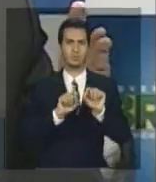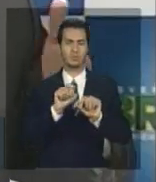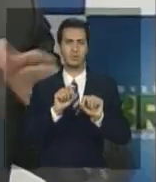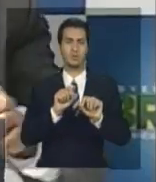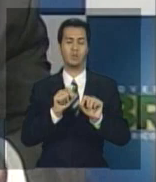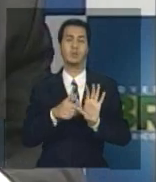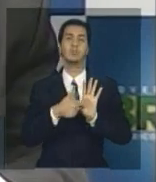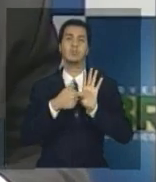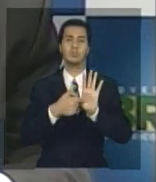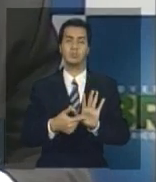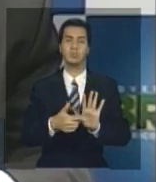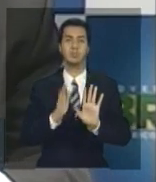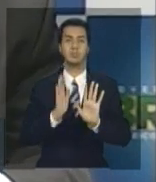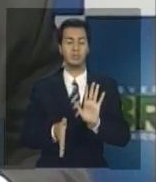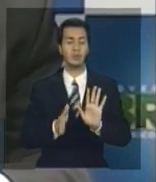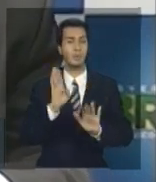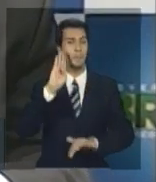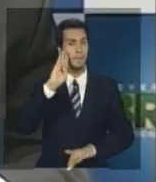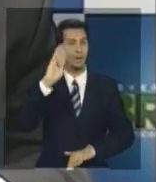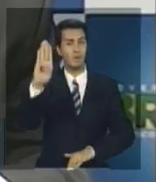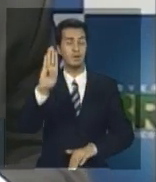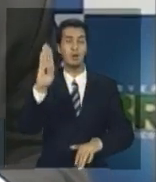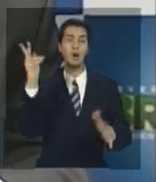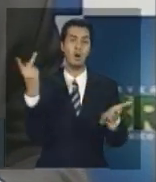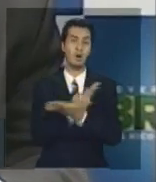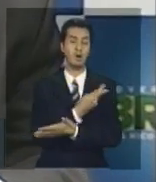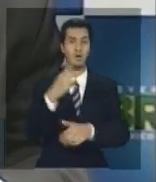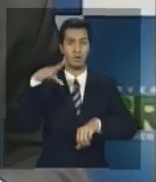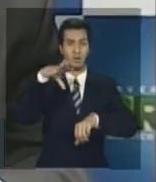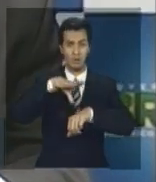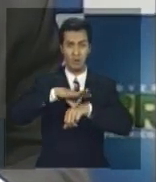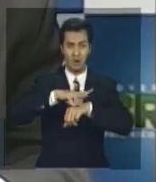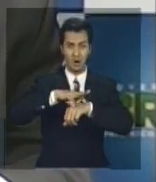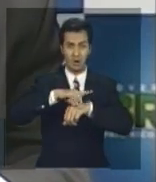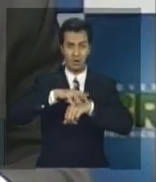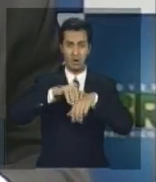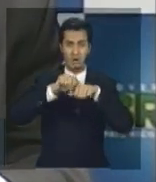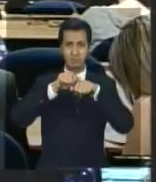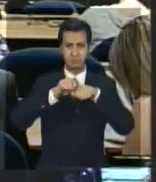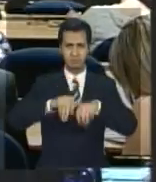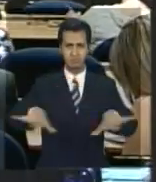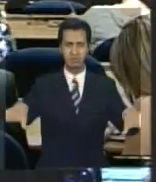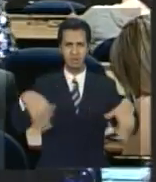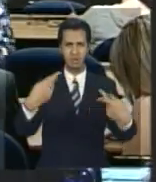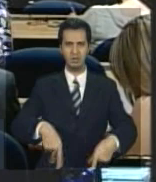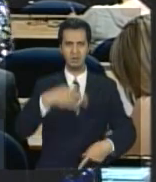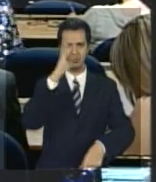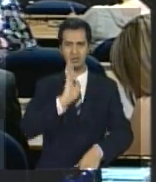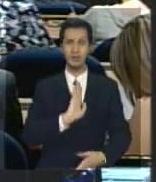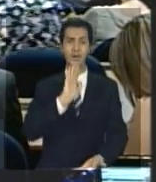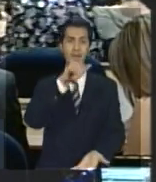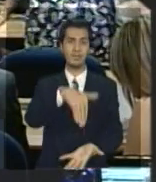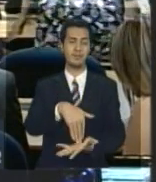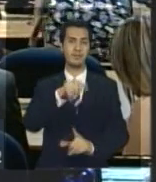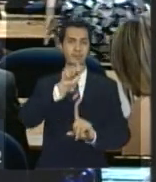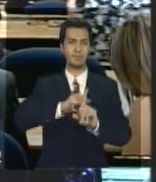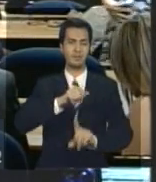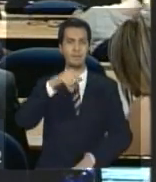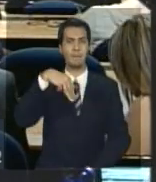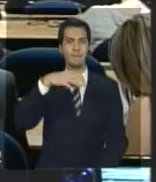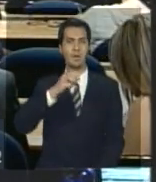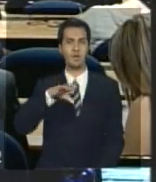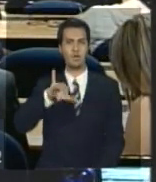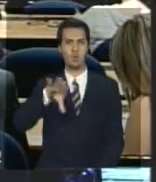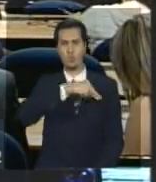Jarbas mostrou, o período de maior transmissão epidêmica da dengue no nosso país vai até maio, de janeiro a